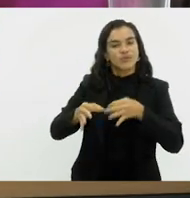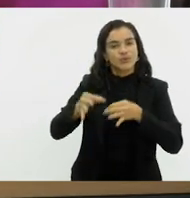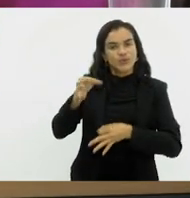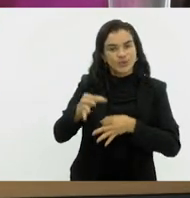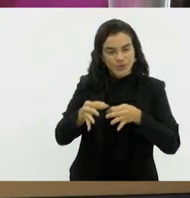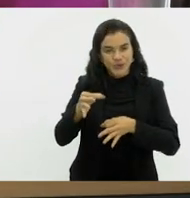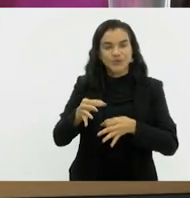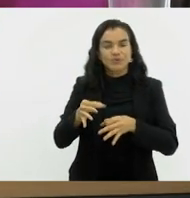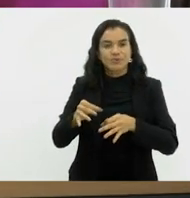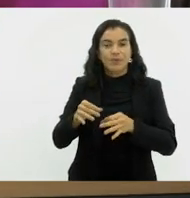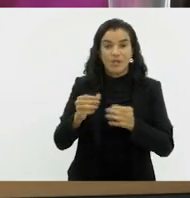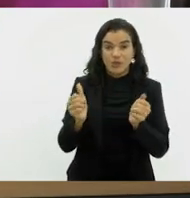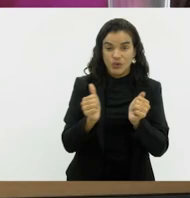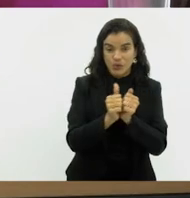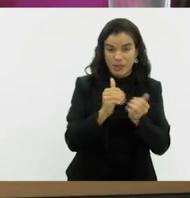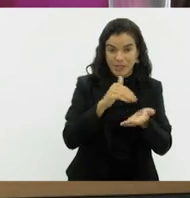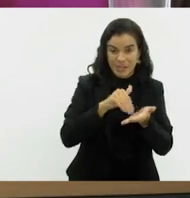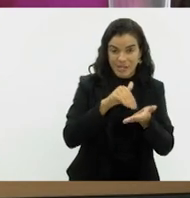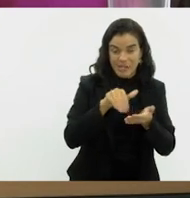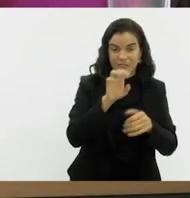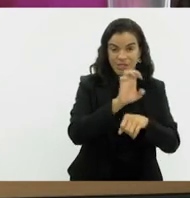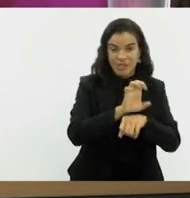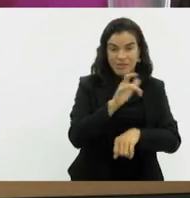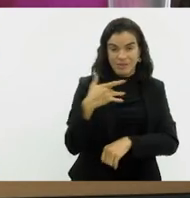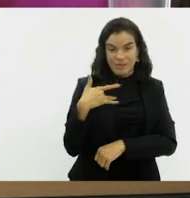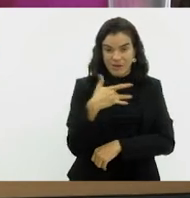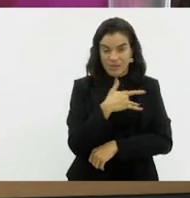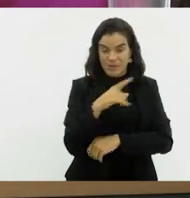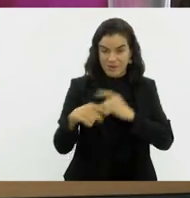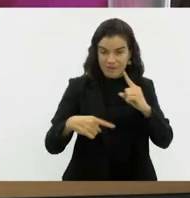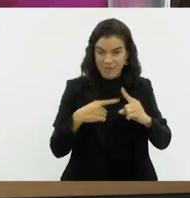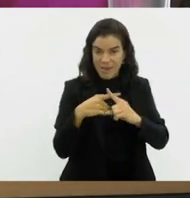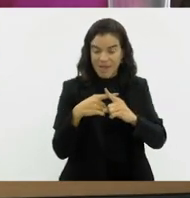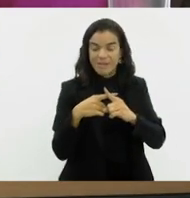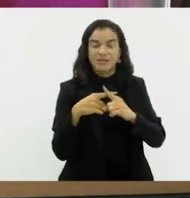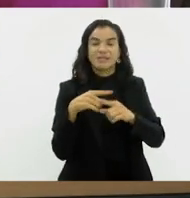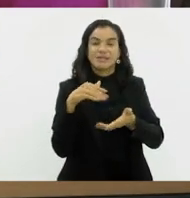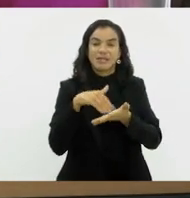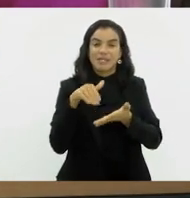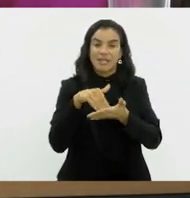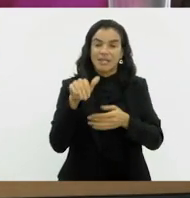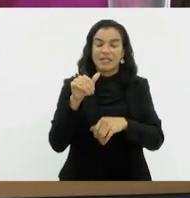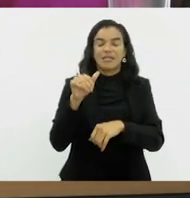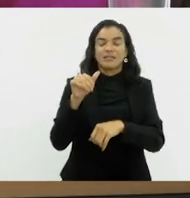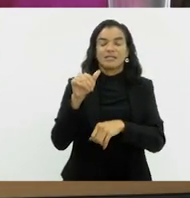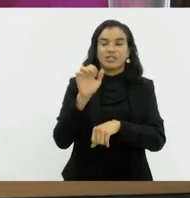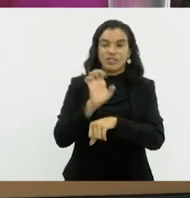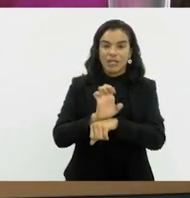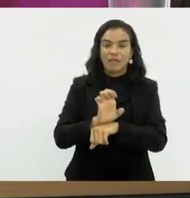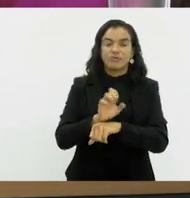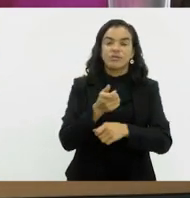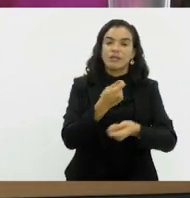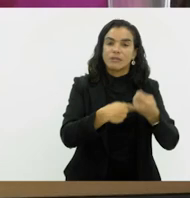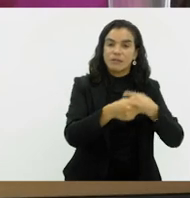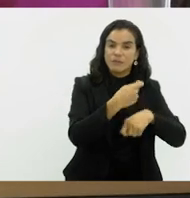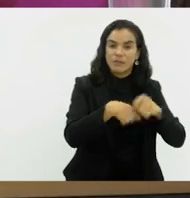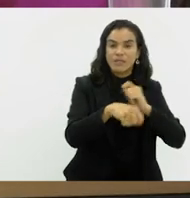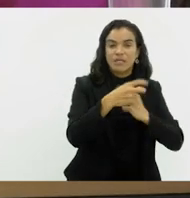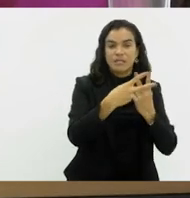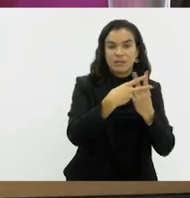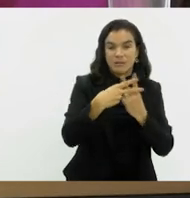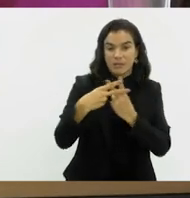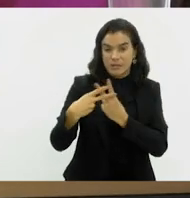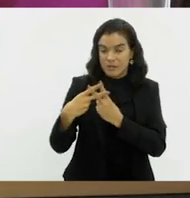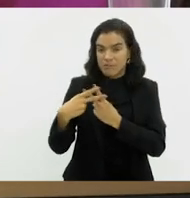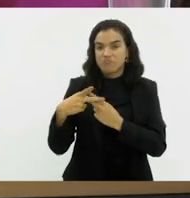junto, né, a Secretaria de Estado de Saúde e a Secretaria de Estado de Administração Penitenciária se debruçasse